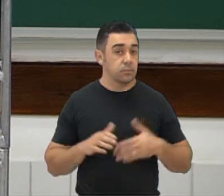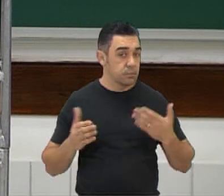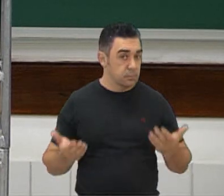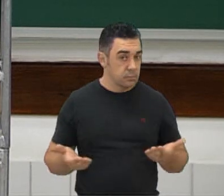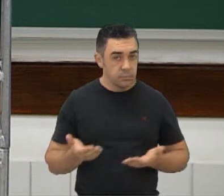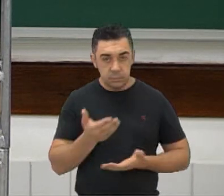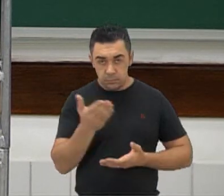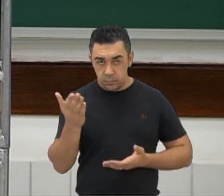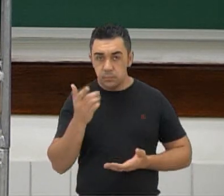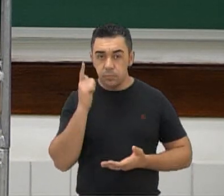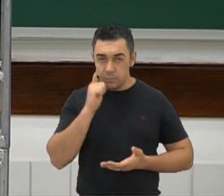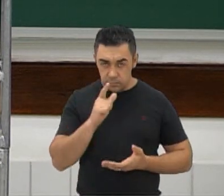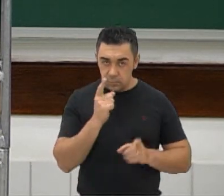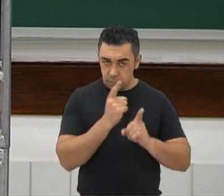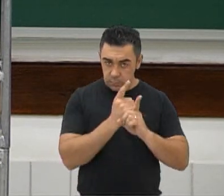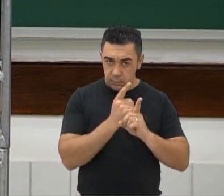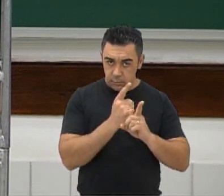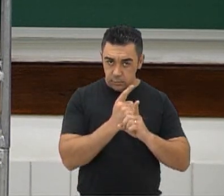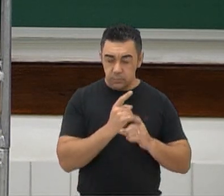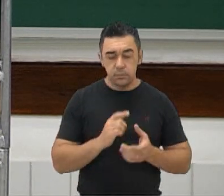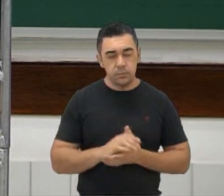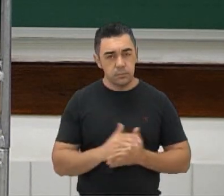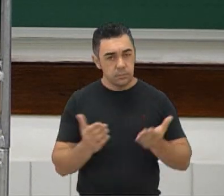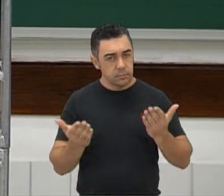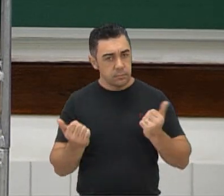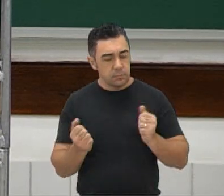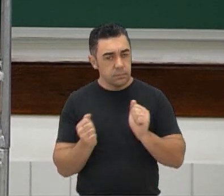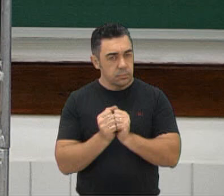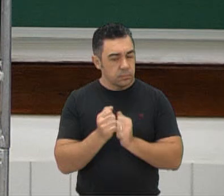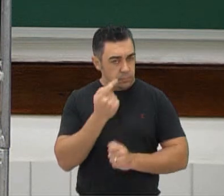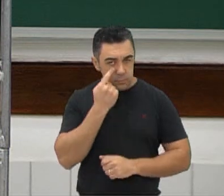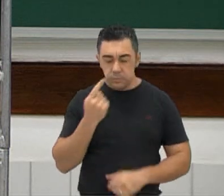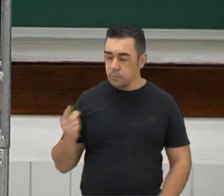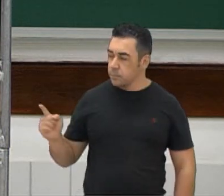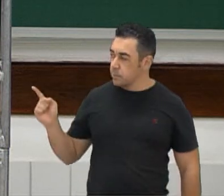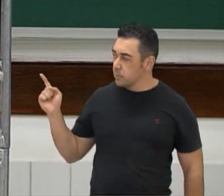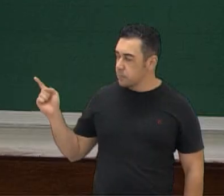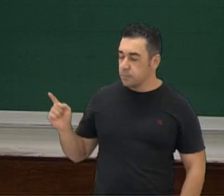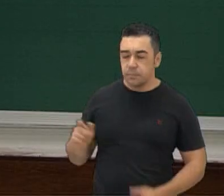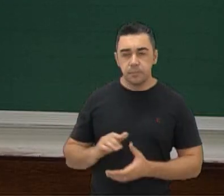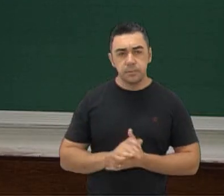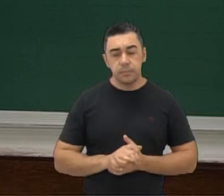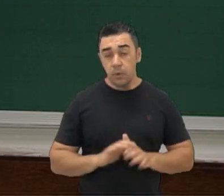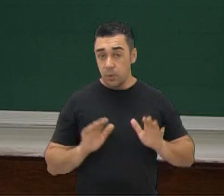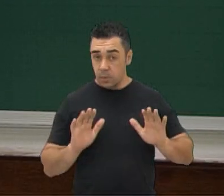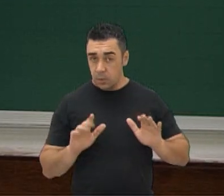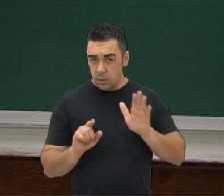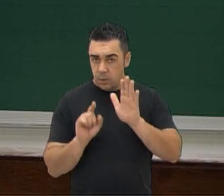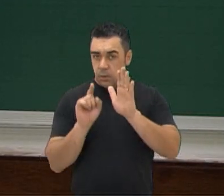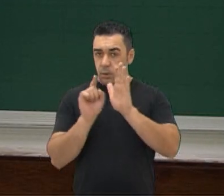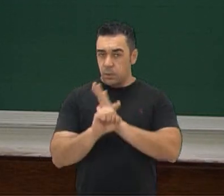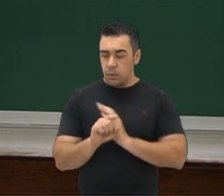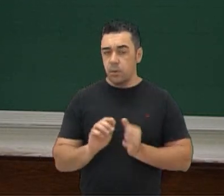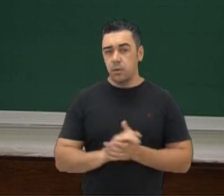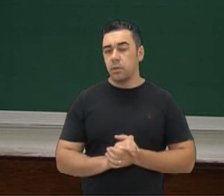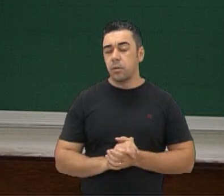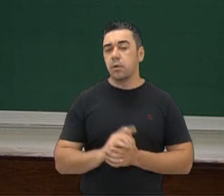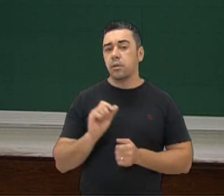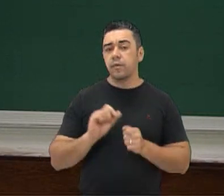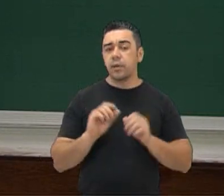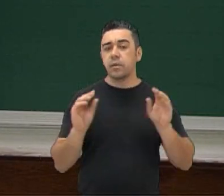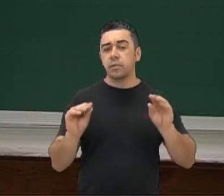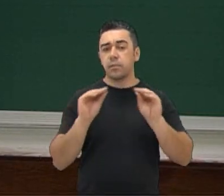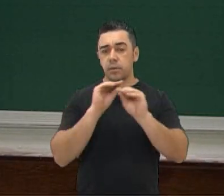Então, alunos, conseguiram identificar? Vem com o professor, vamos verificar aqui na tela? Veja só a pergunta. Represente as